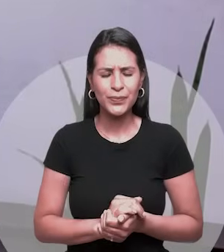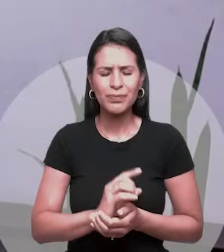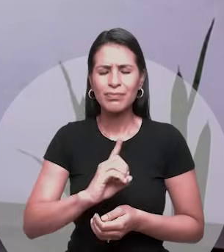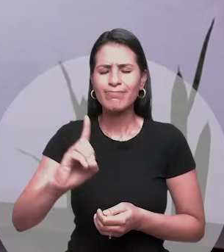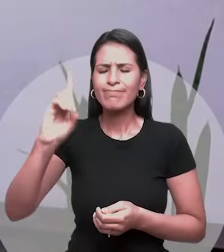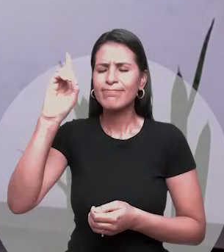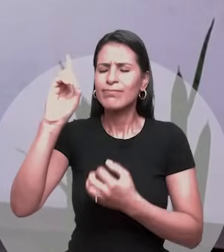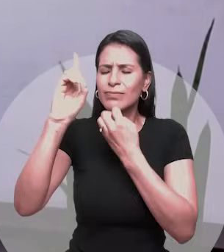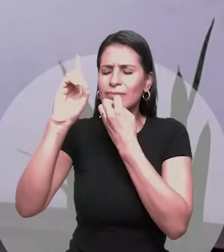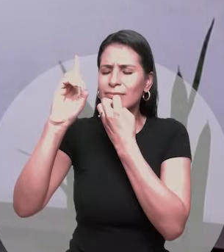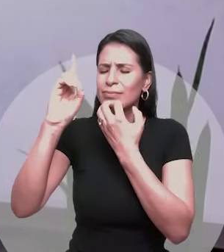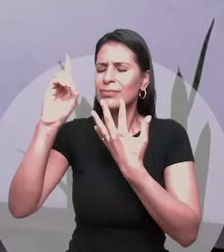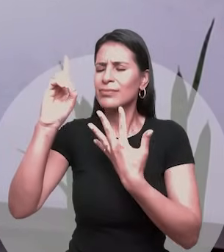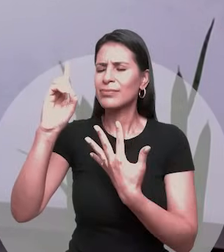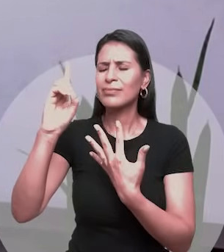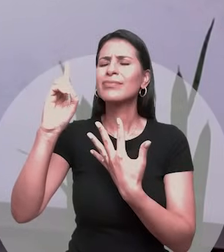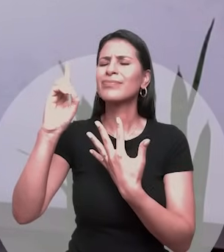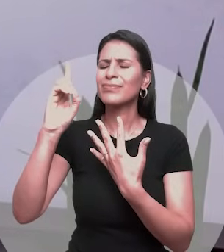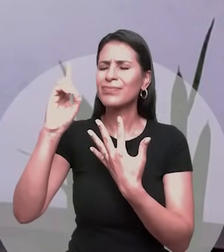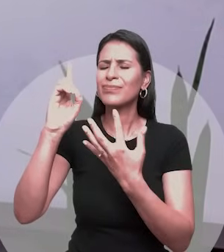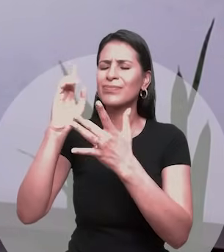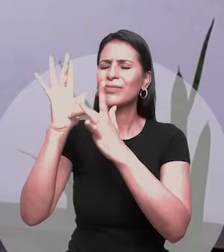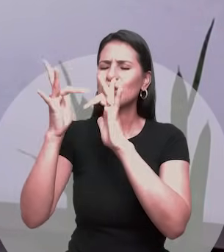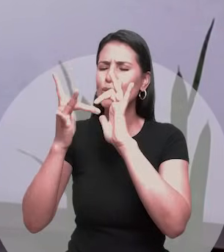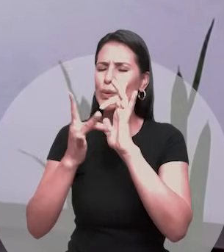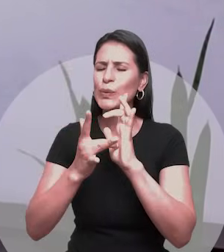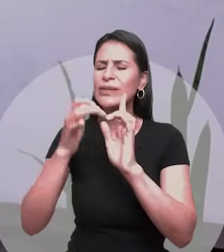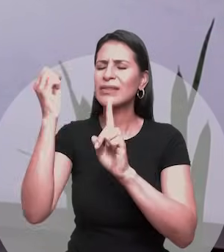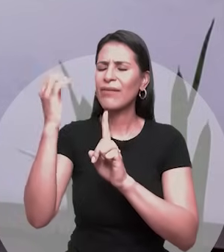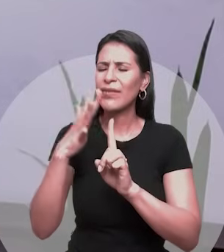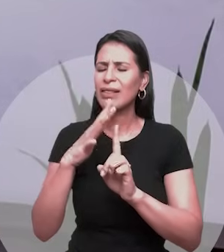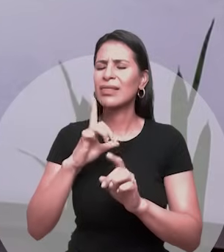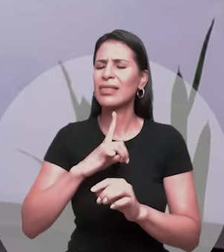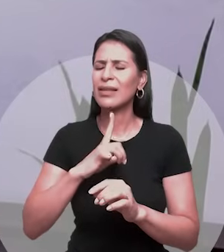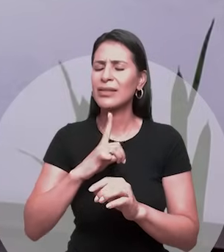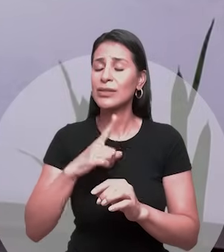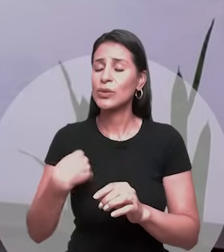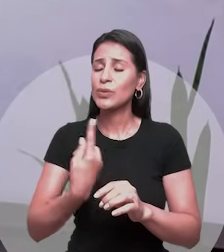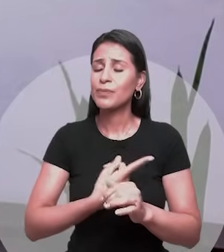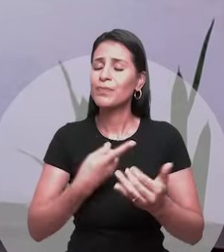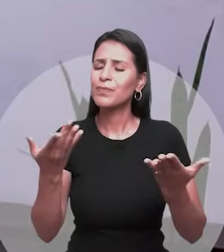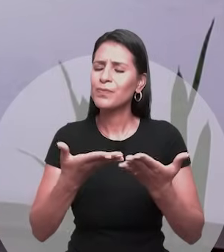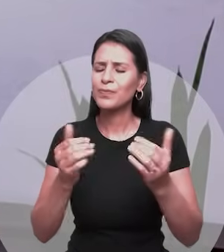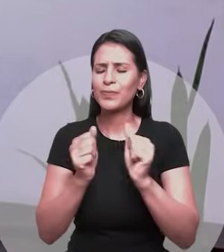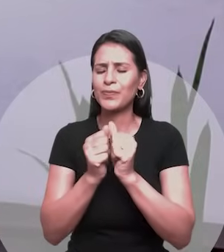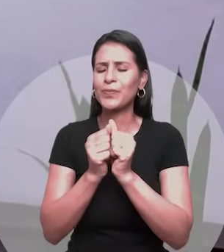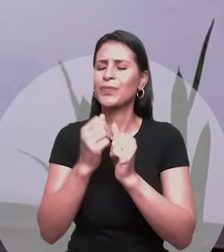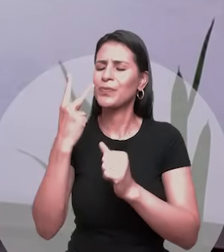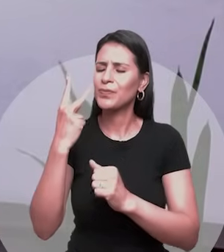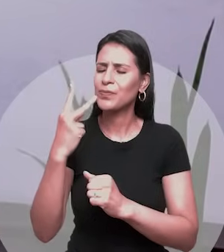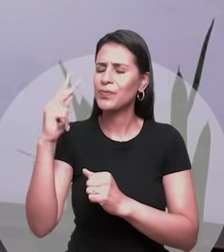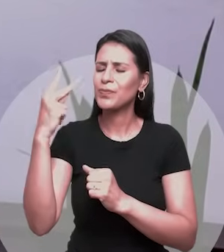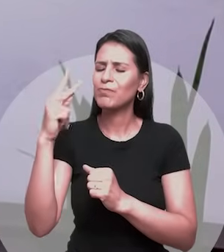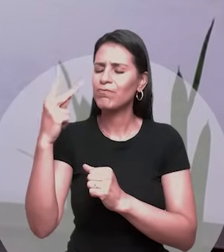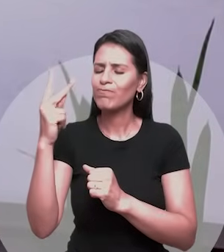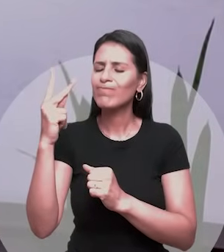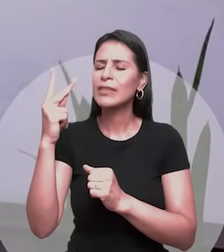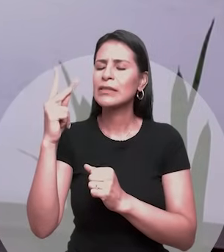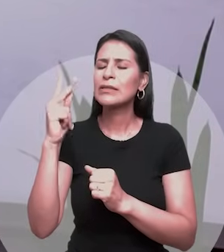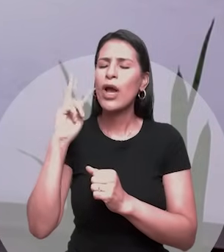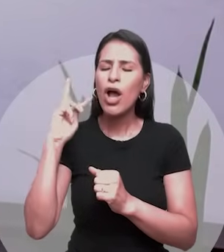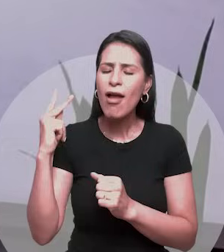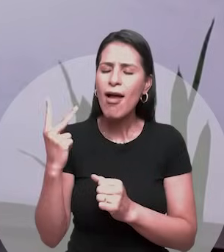Bondoso Deus, revelado em Jesus Cristo, chegamos a Ti, diante de Ti, reconhecendo nossos pecados e